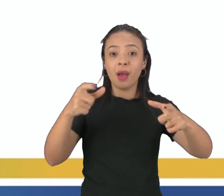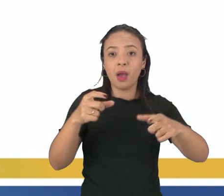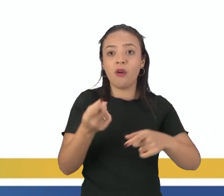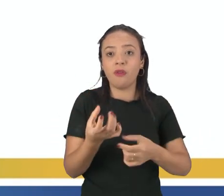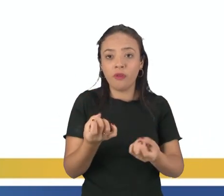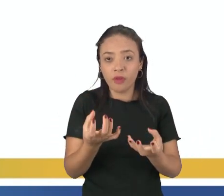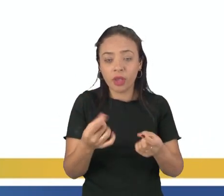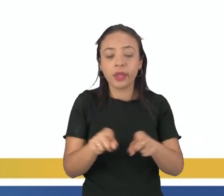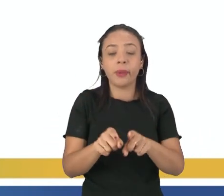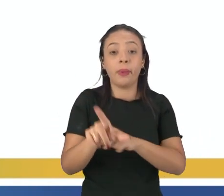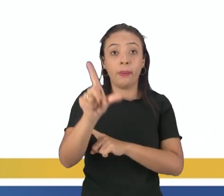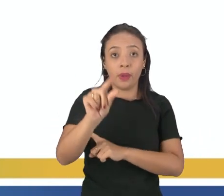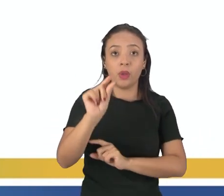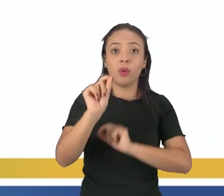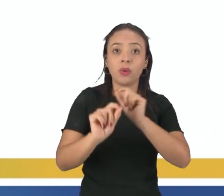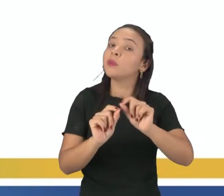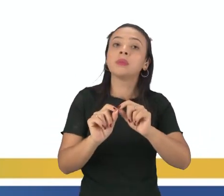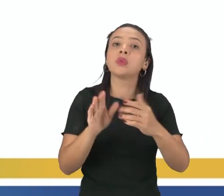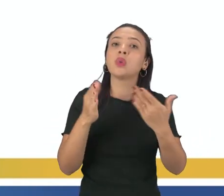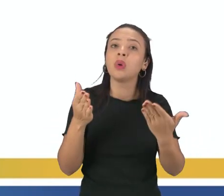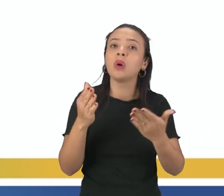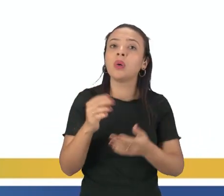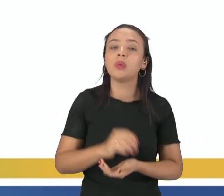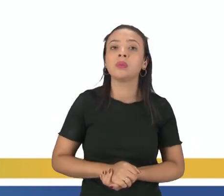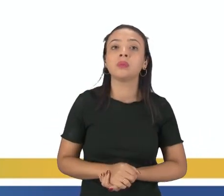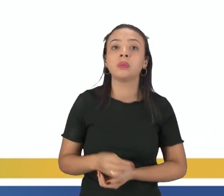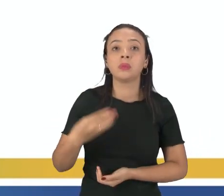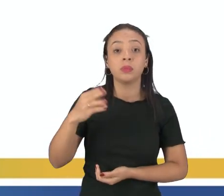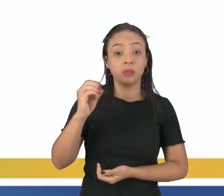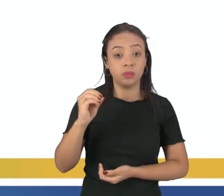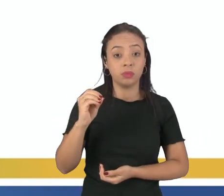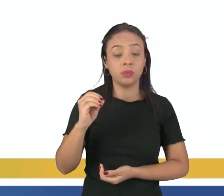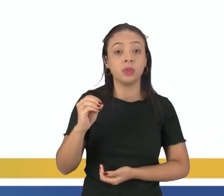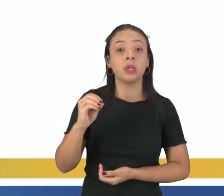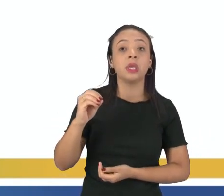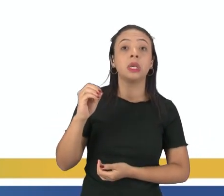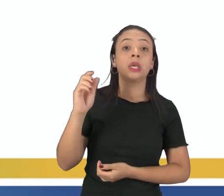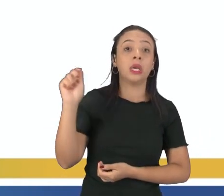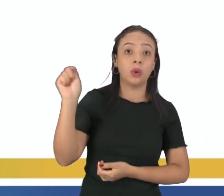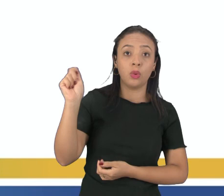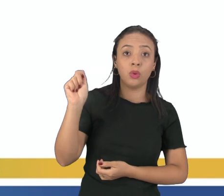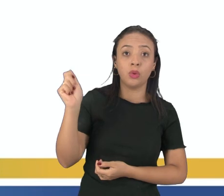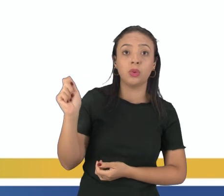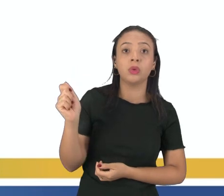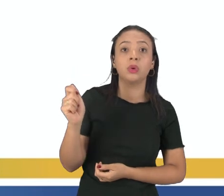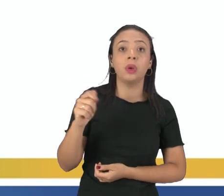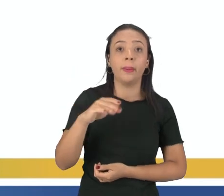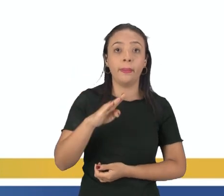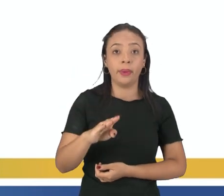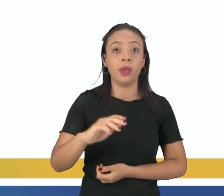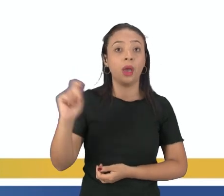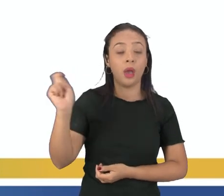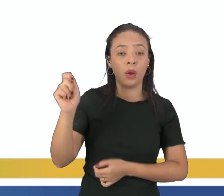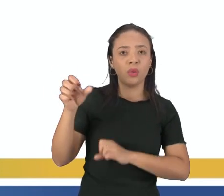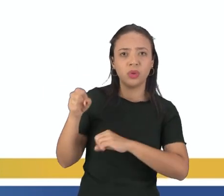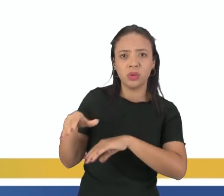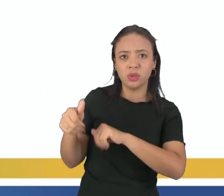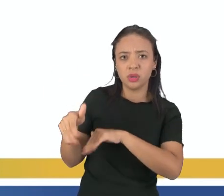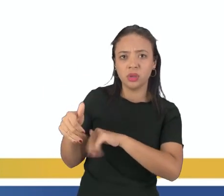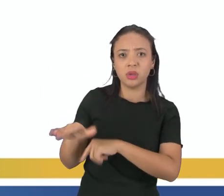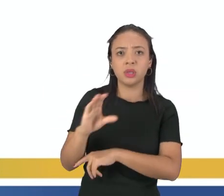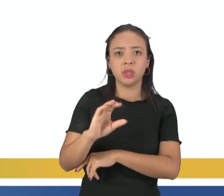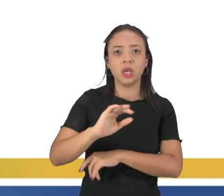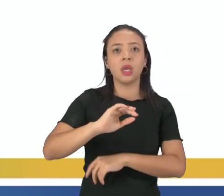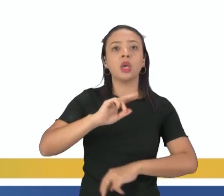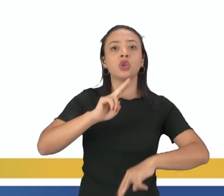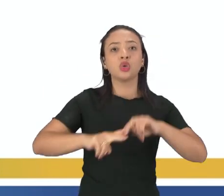venda em 2011 foram: letra A, março e agosto; B, agosto e setembro; C, junho e setembro; ou D,